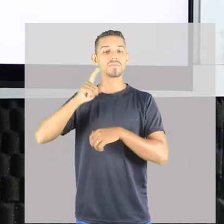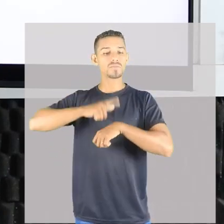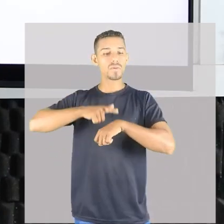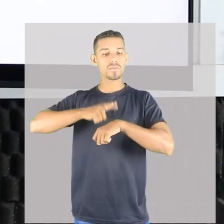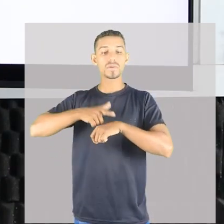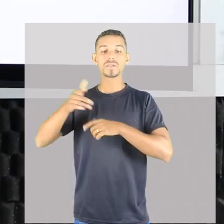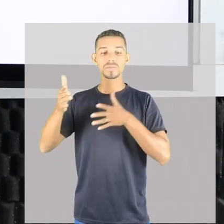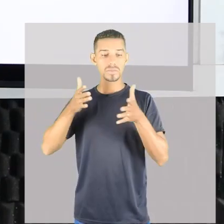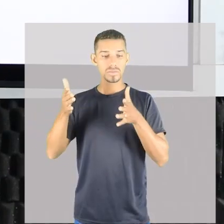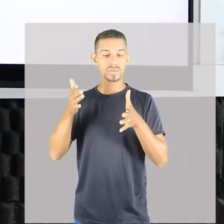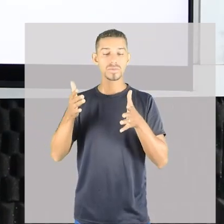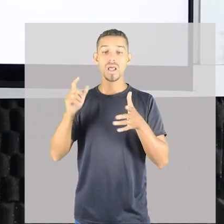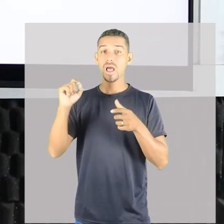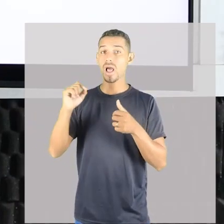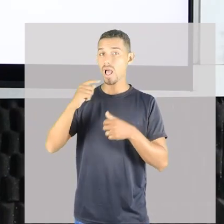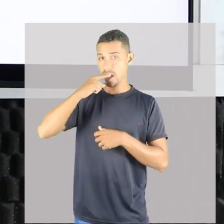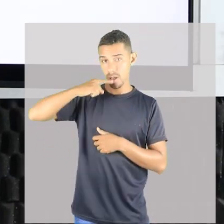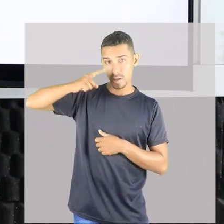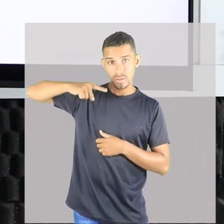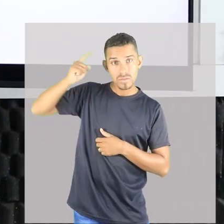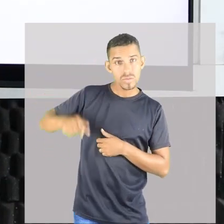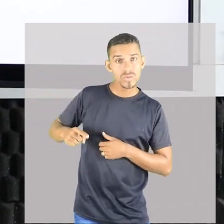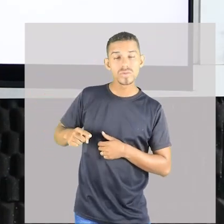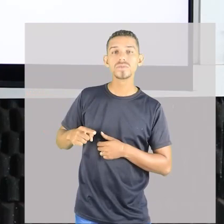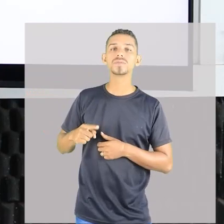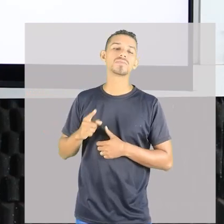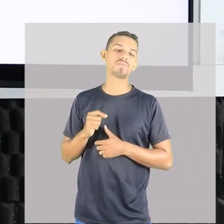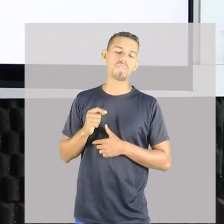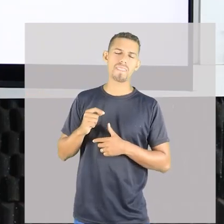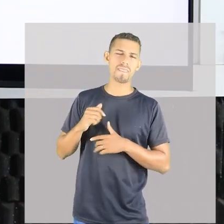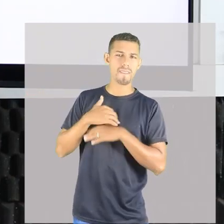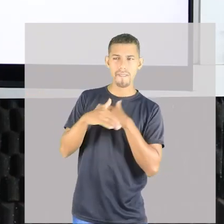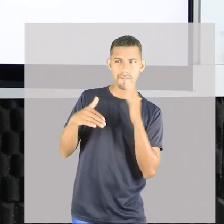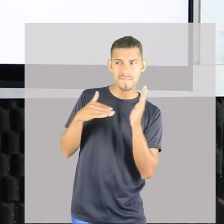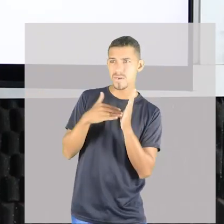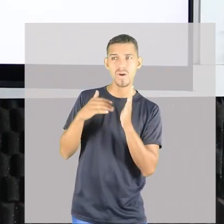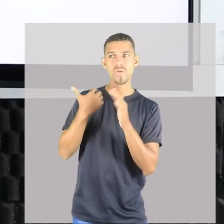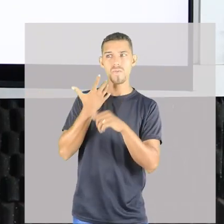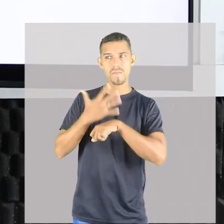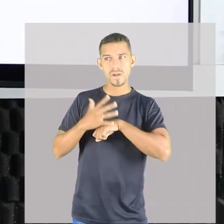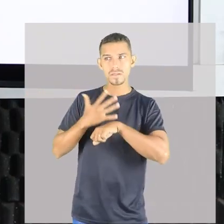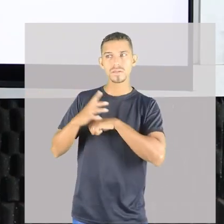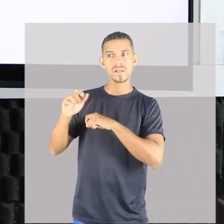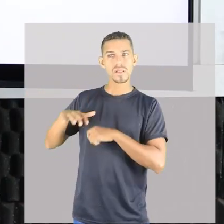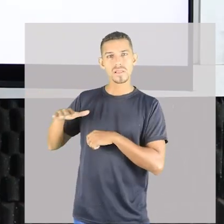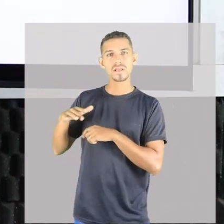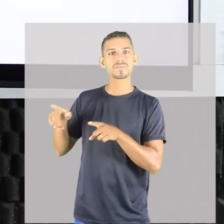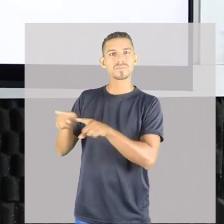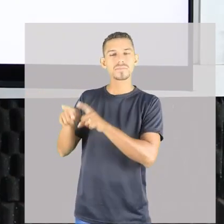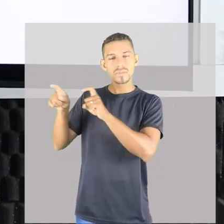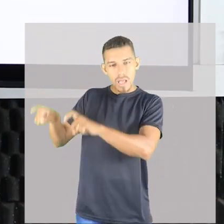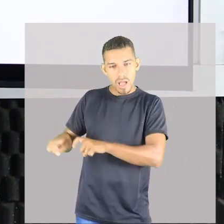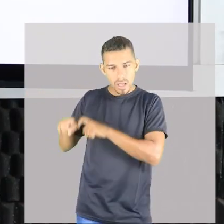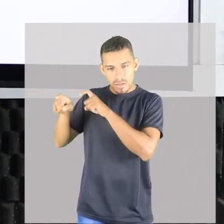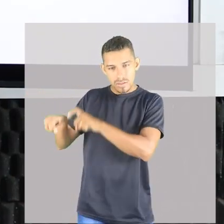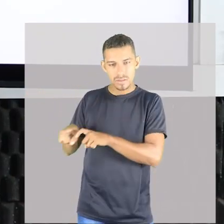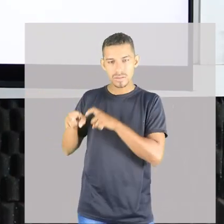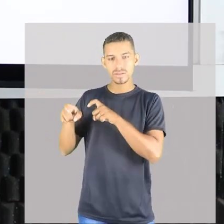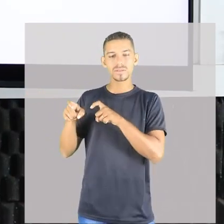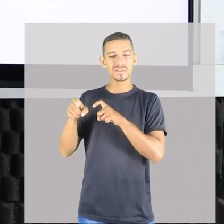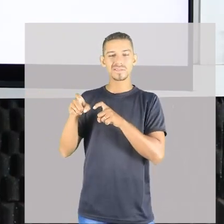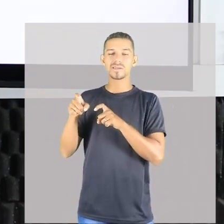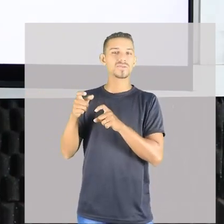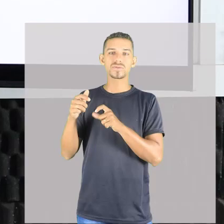momento, em que a Rússia totalmente ou praticamente agrária e que não estava acompanhando,